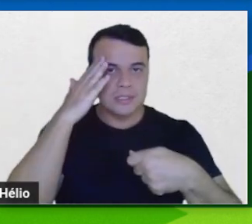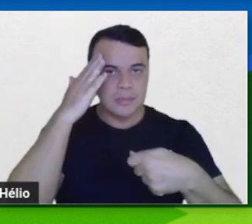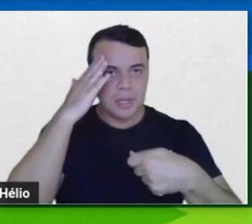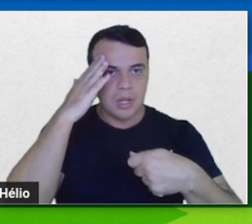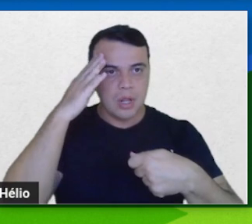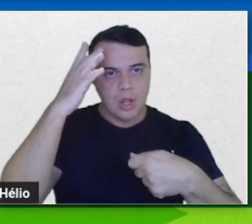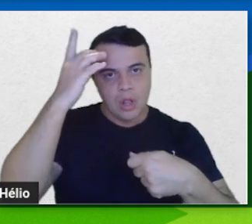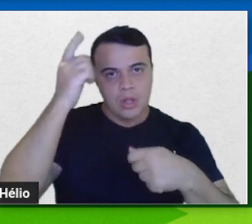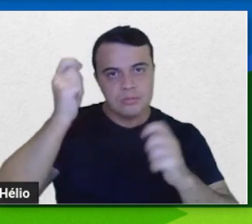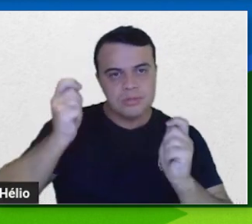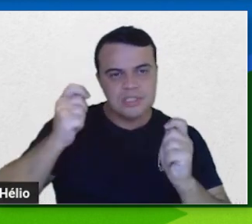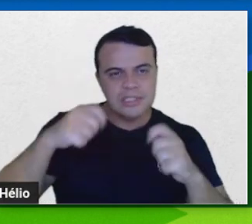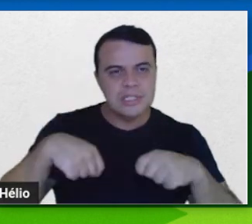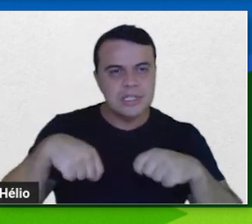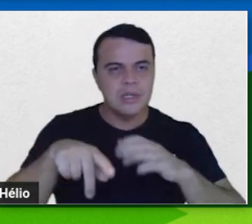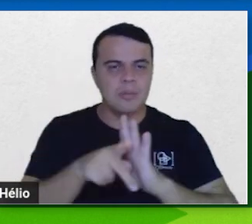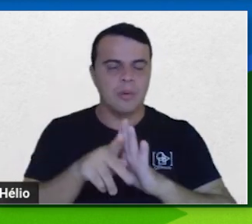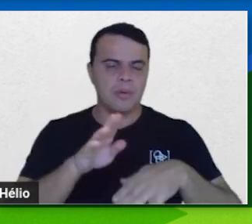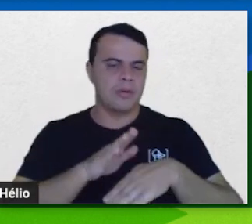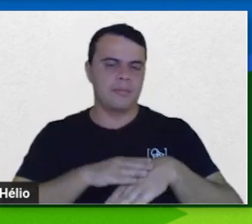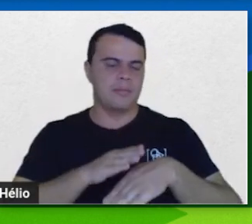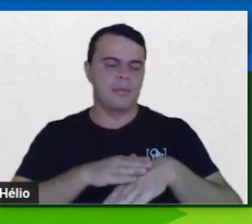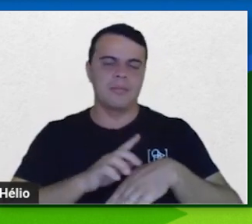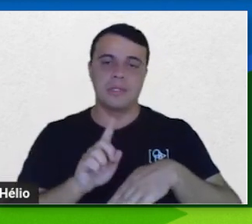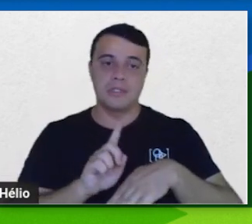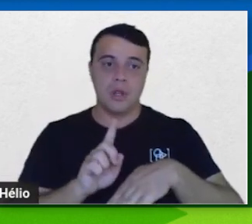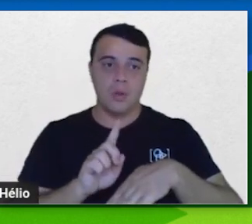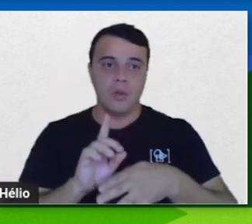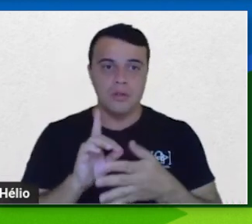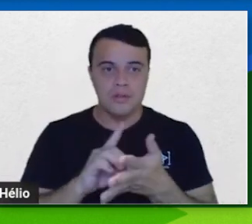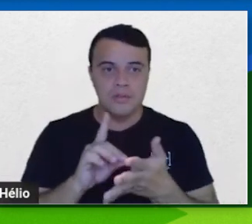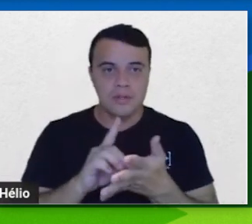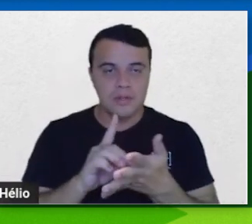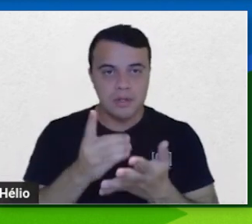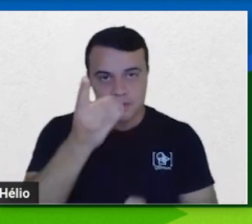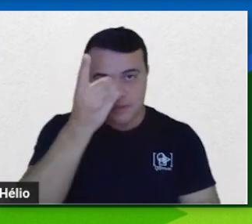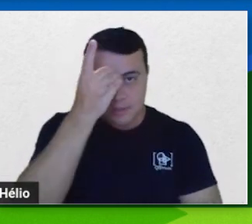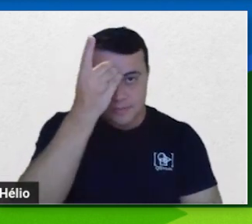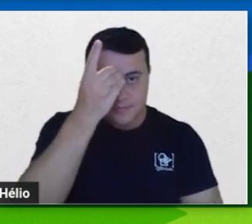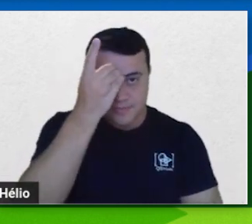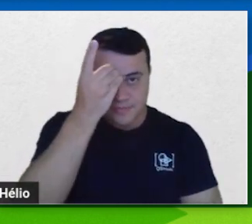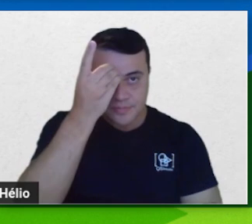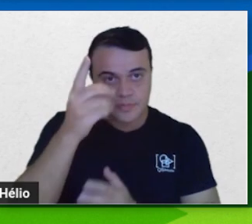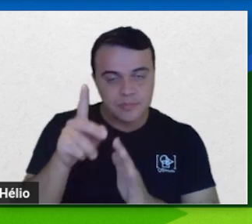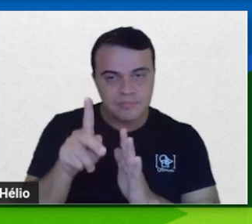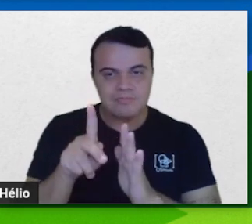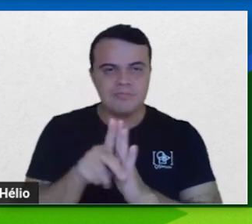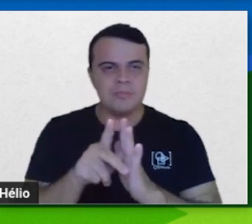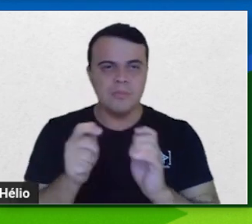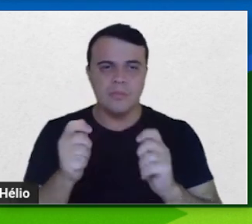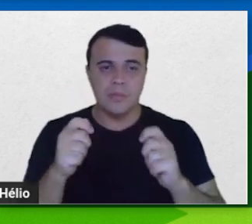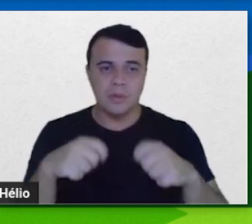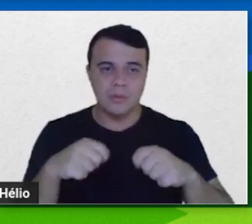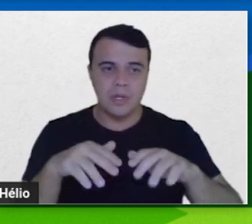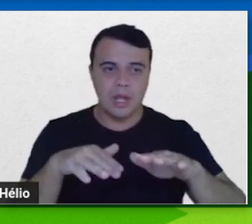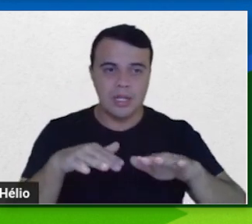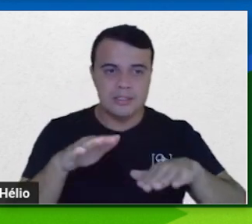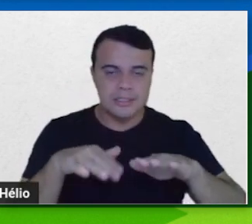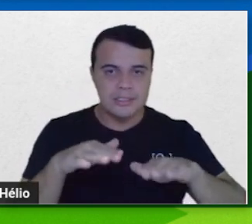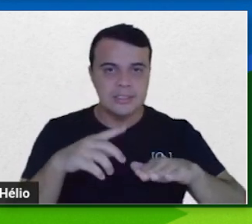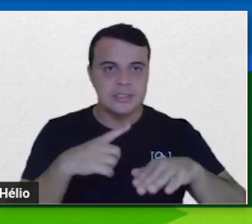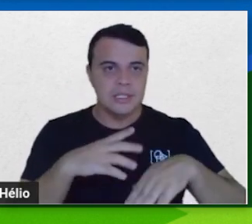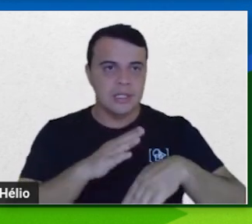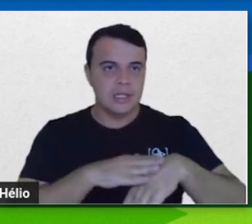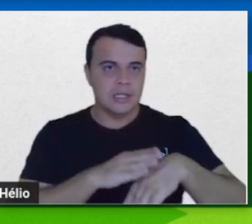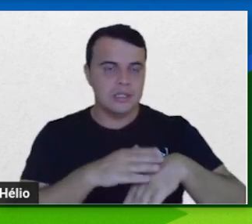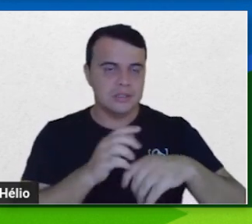uma habilidade inata, mas, na verdade, não. A criatividade, ela pode ser, a